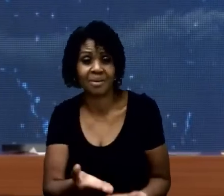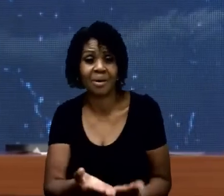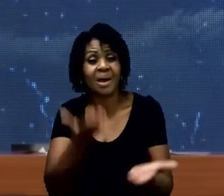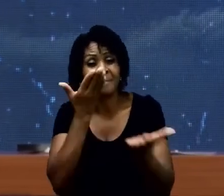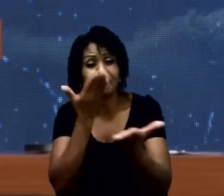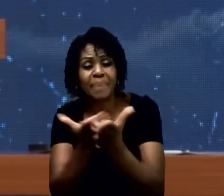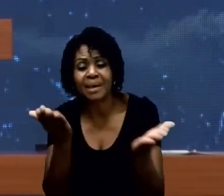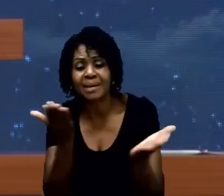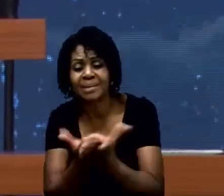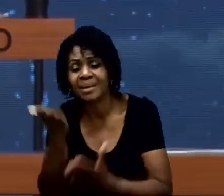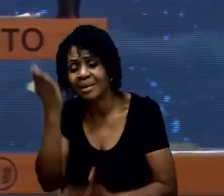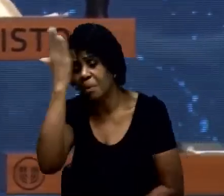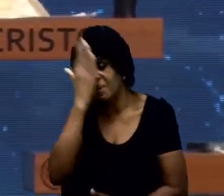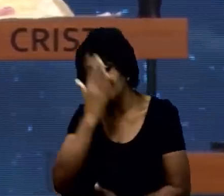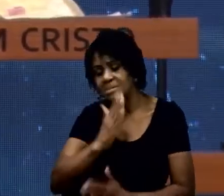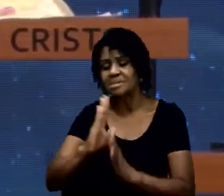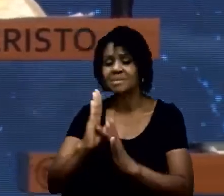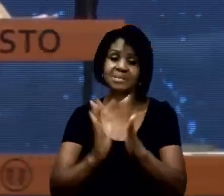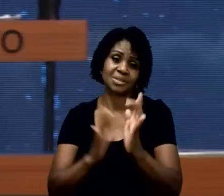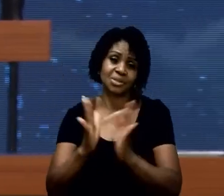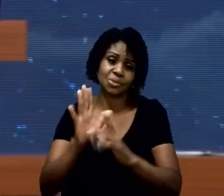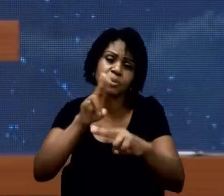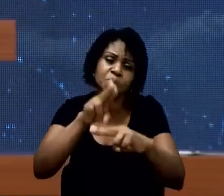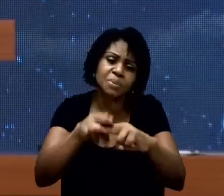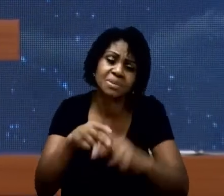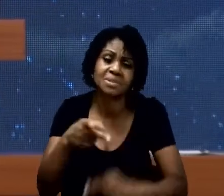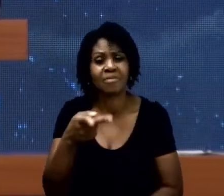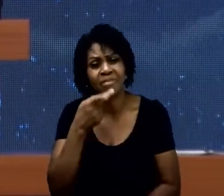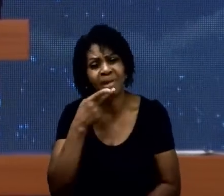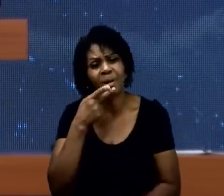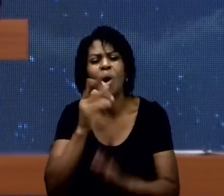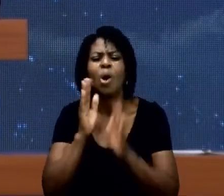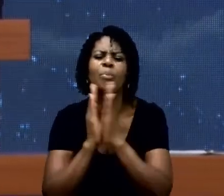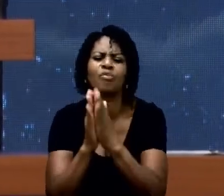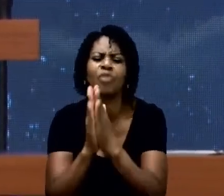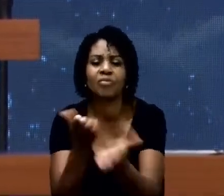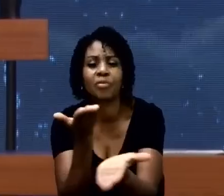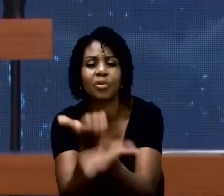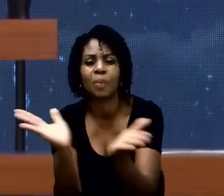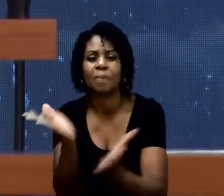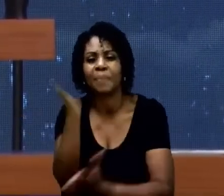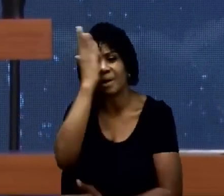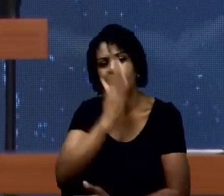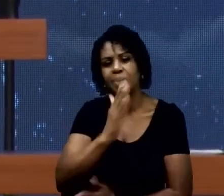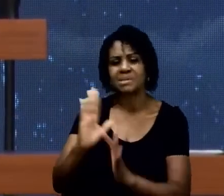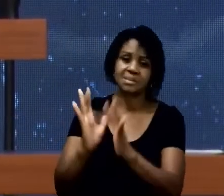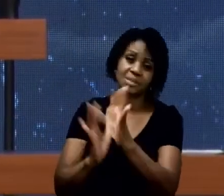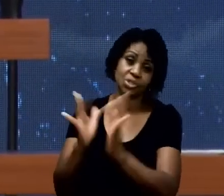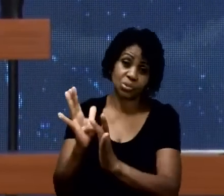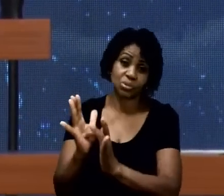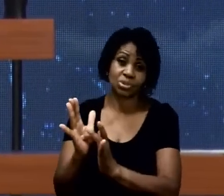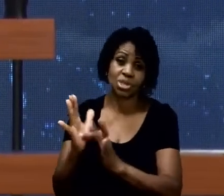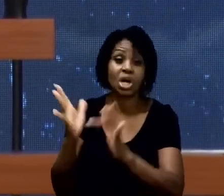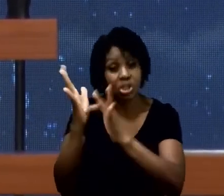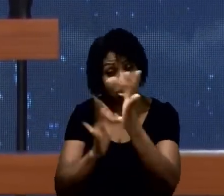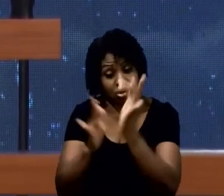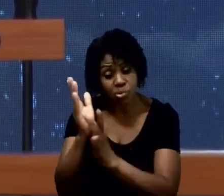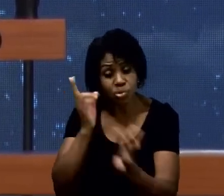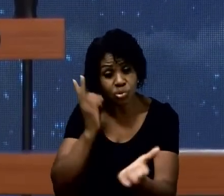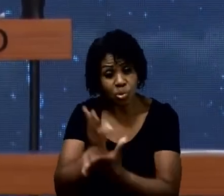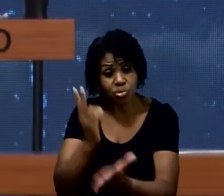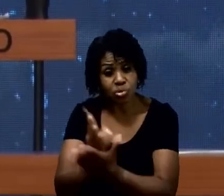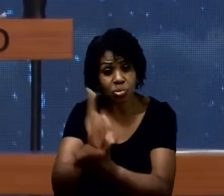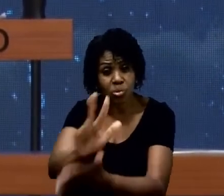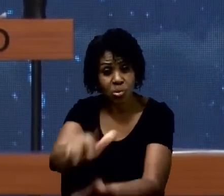eles perderam a presença de Jesus. Por isso que eu digo. Não perca a presença de Jesus. Jesus não saiu. Jesus não se